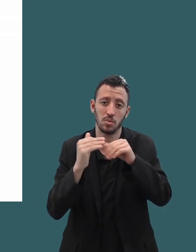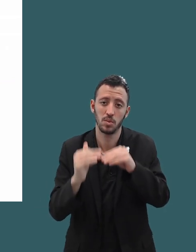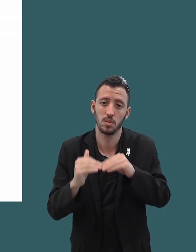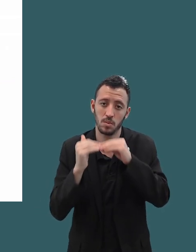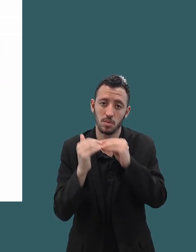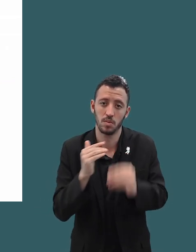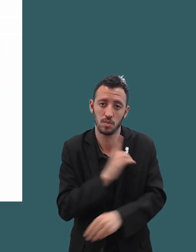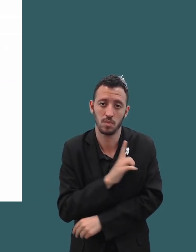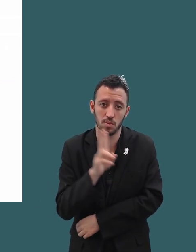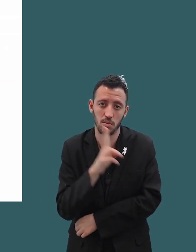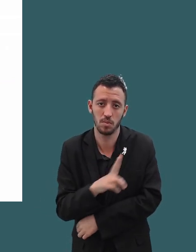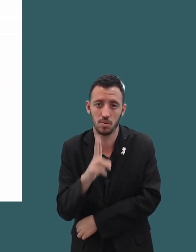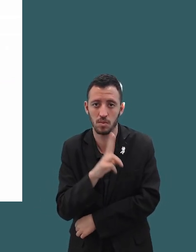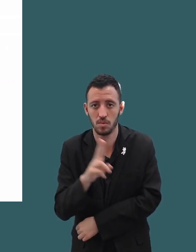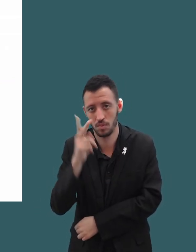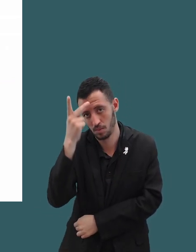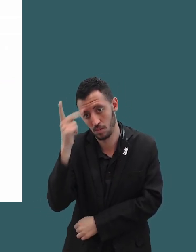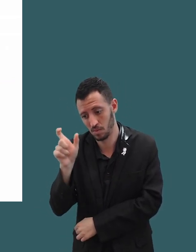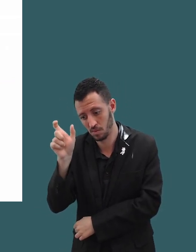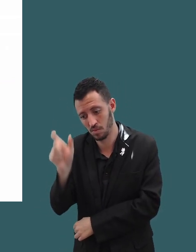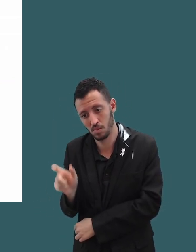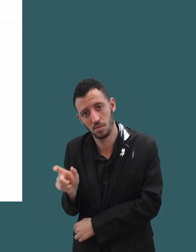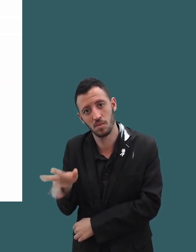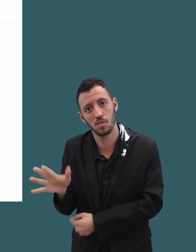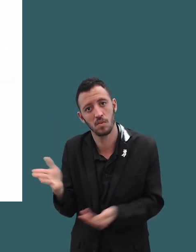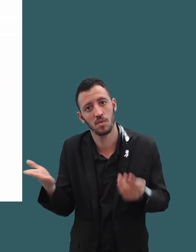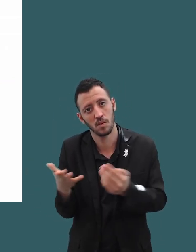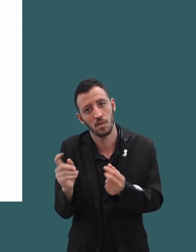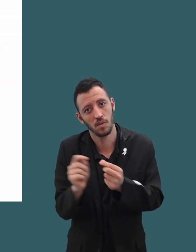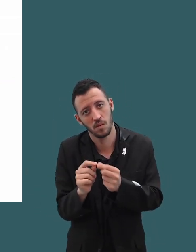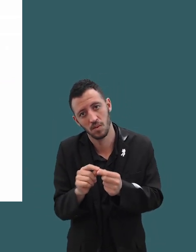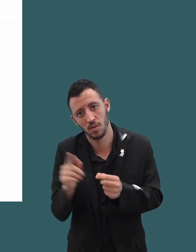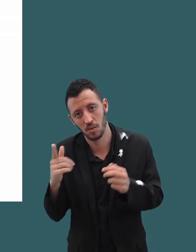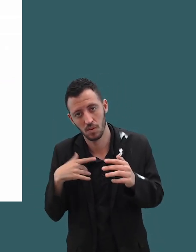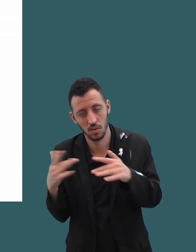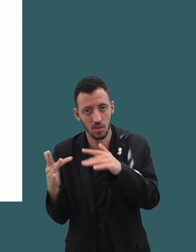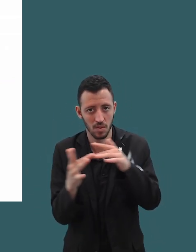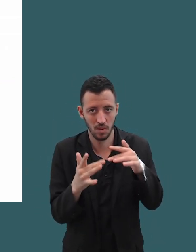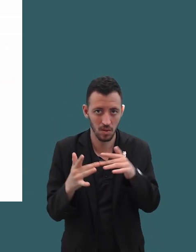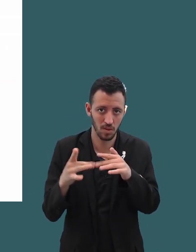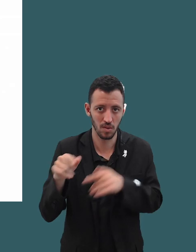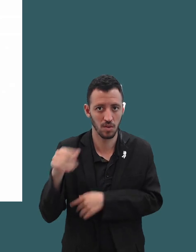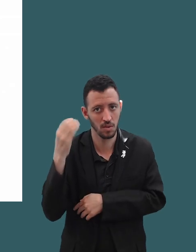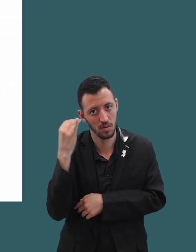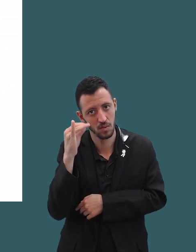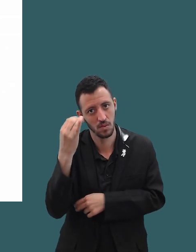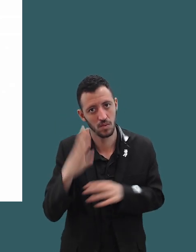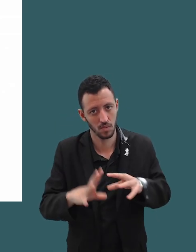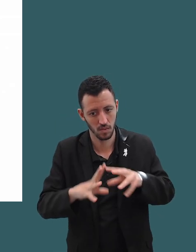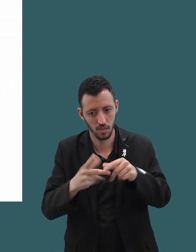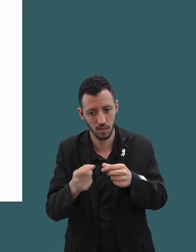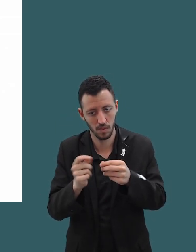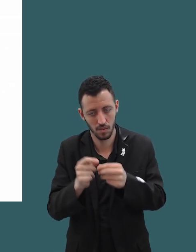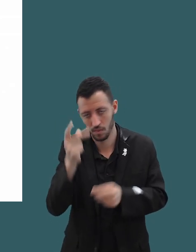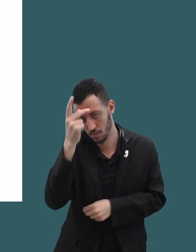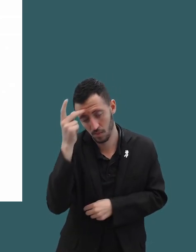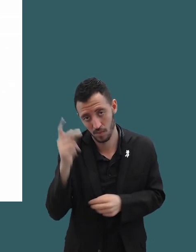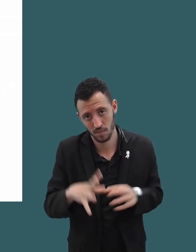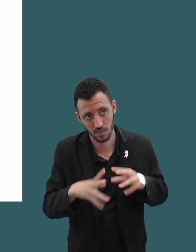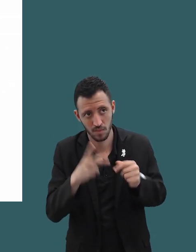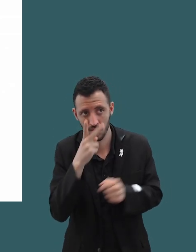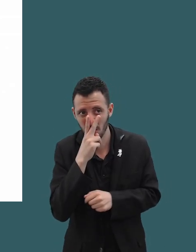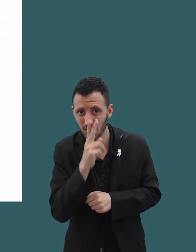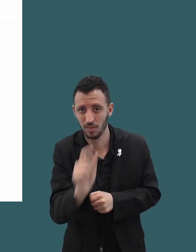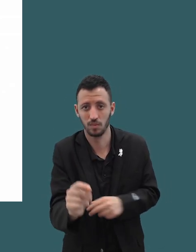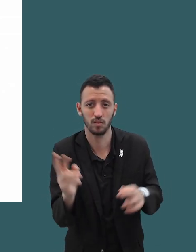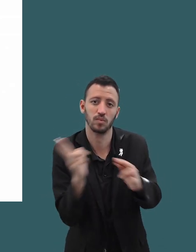a gente vai ter o uso de personagens e eventos para reforçar essas conexões que são anti-científicas e que fazem com que as pessoas pareçam. É